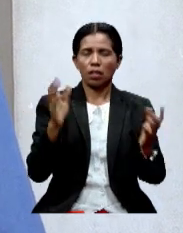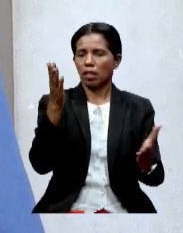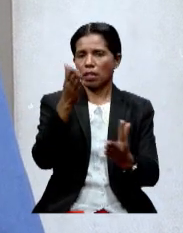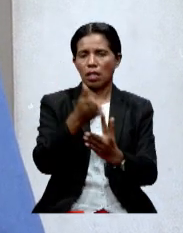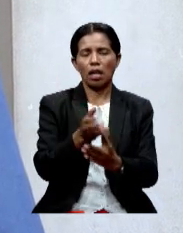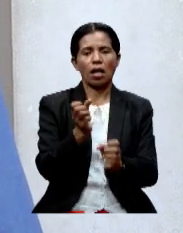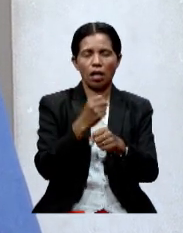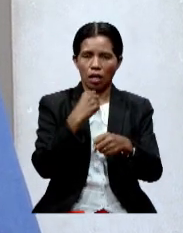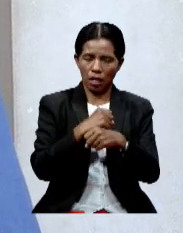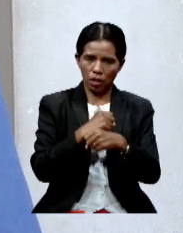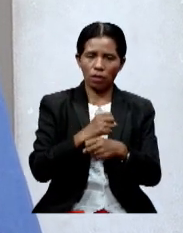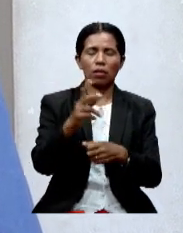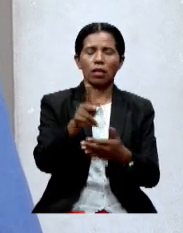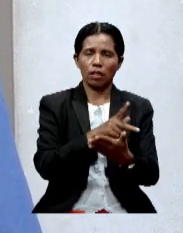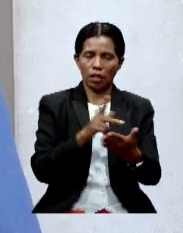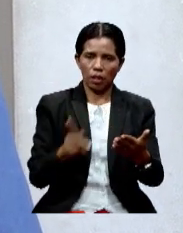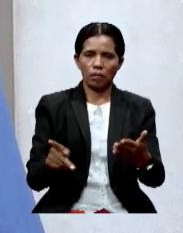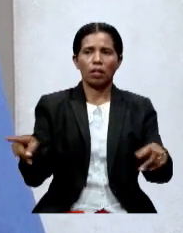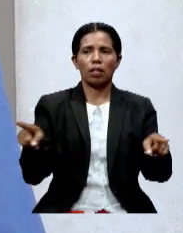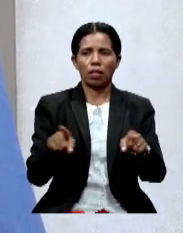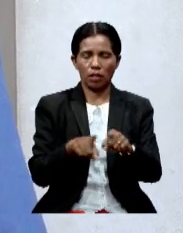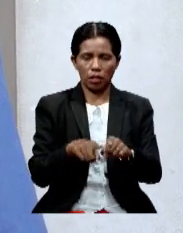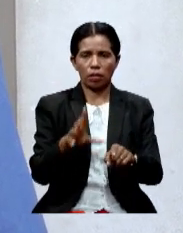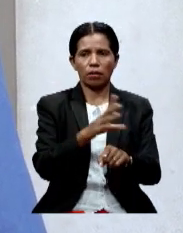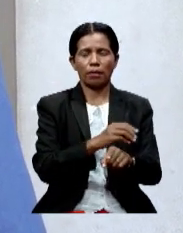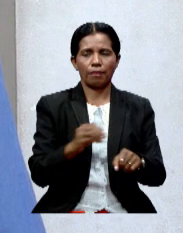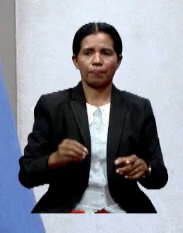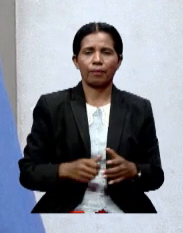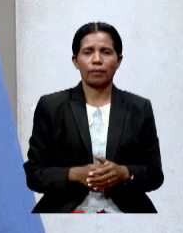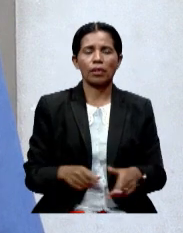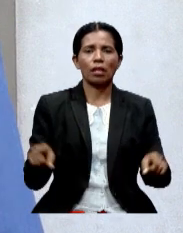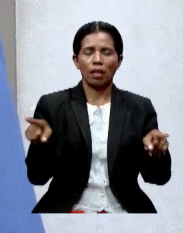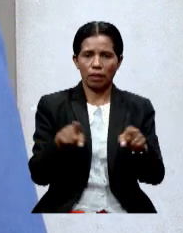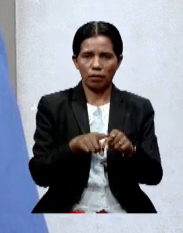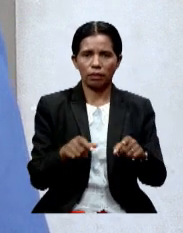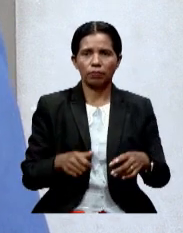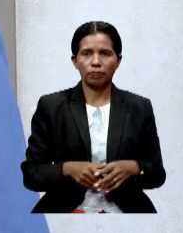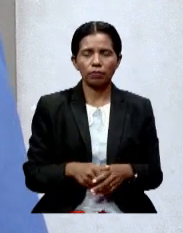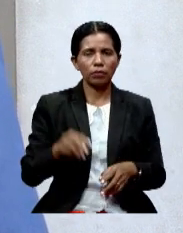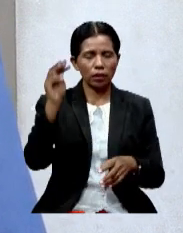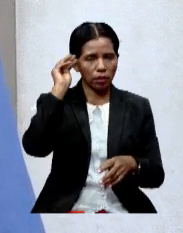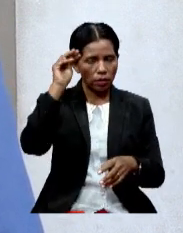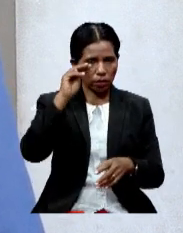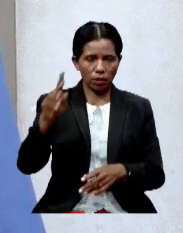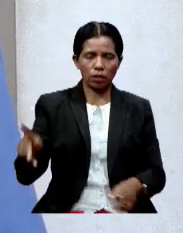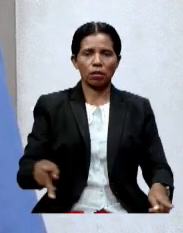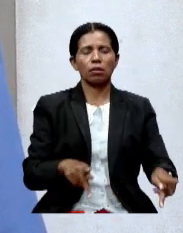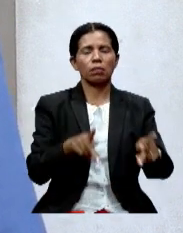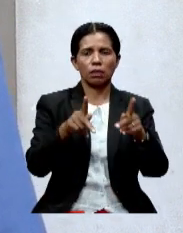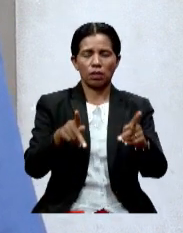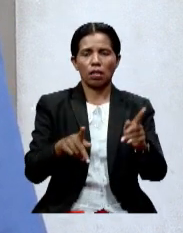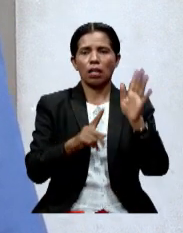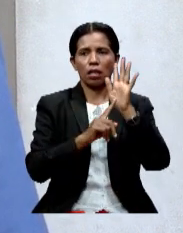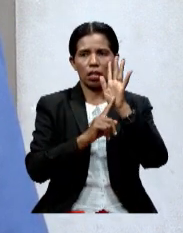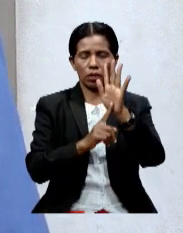nebe maka nessa fraude fiscal maka Ministério Público